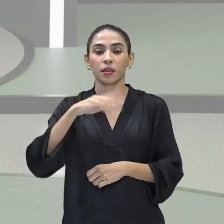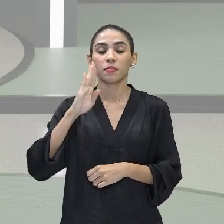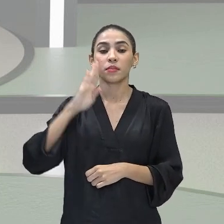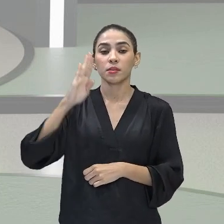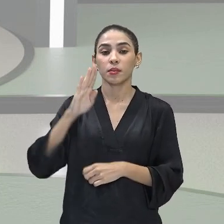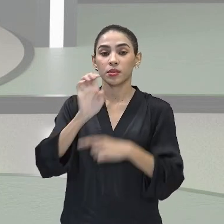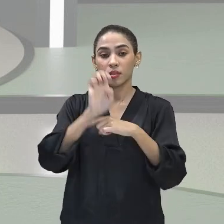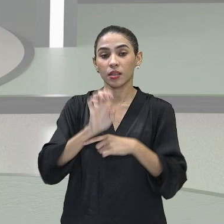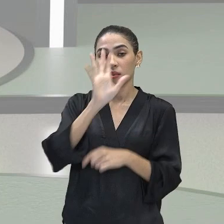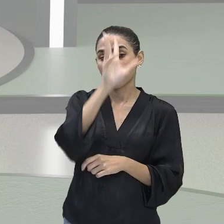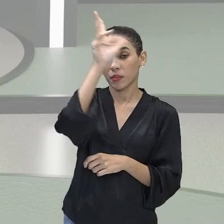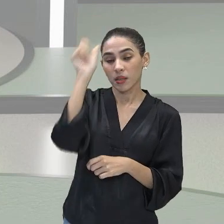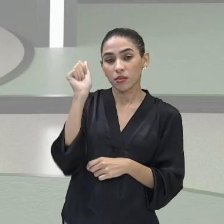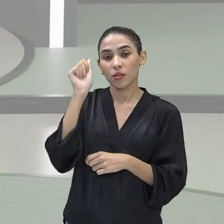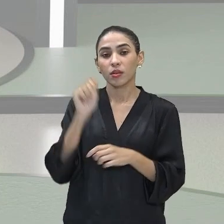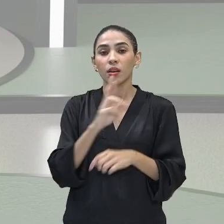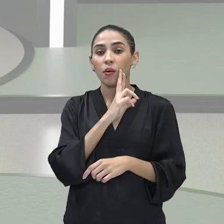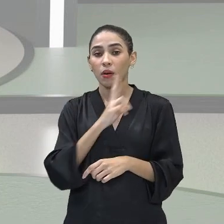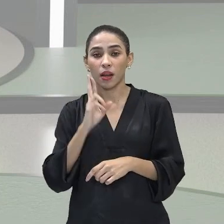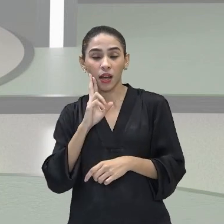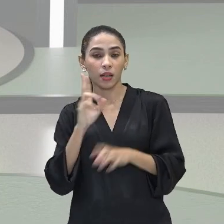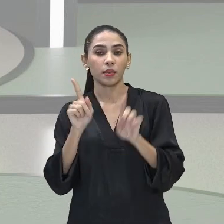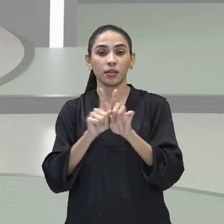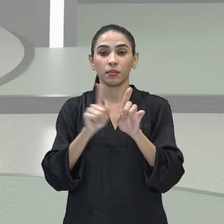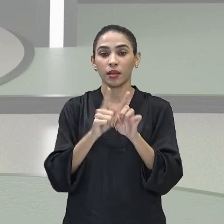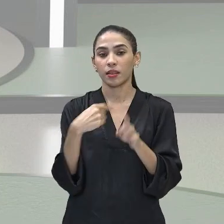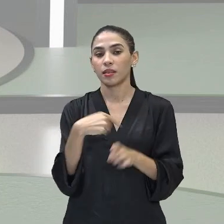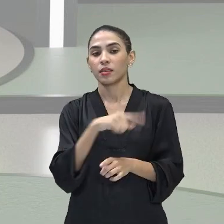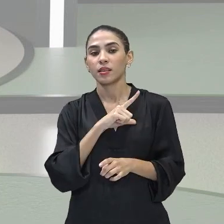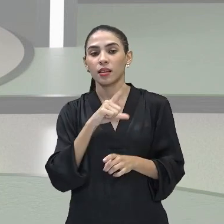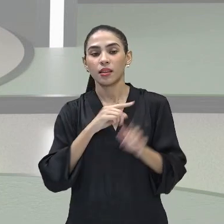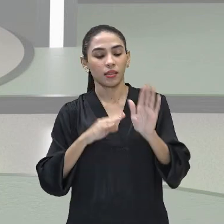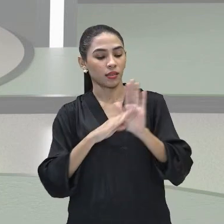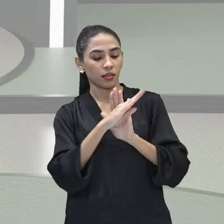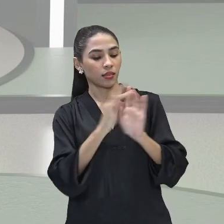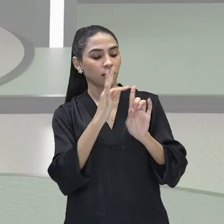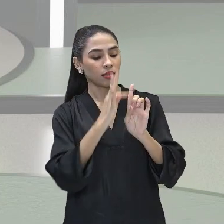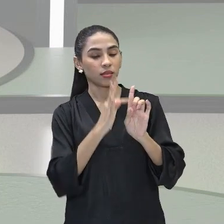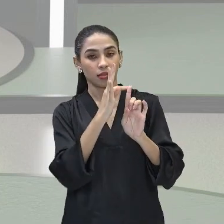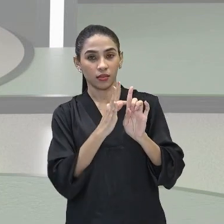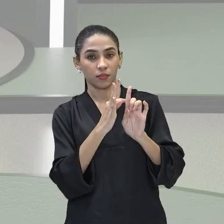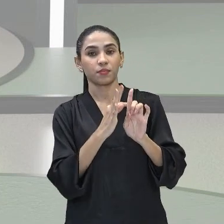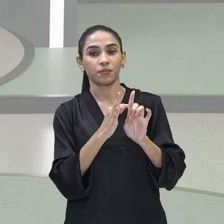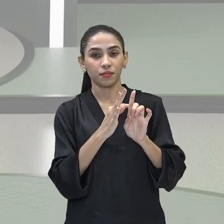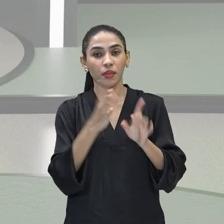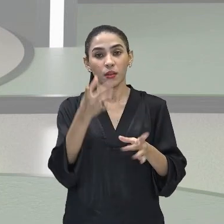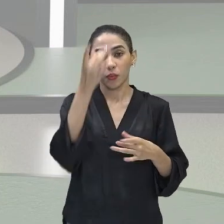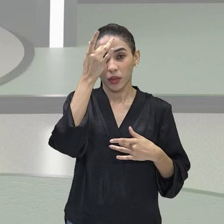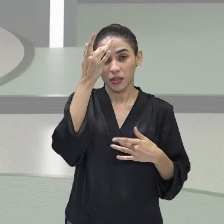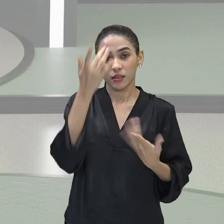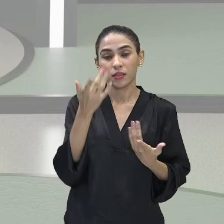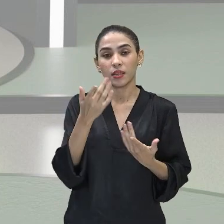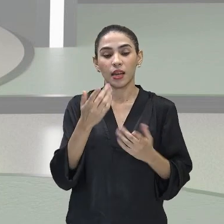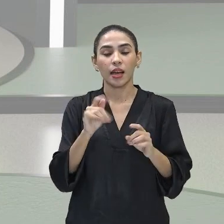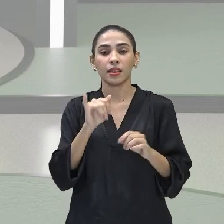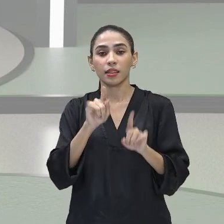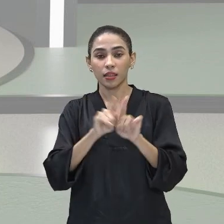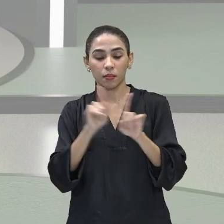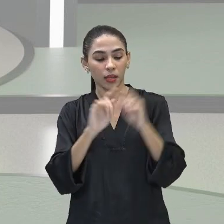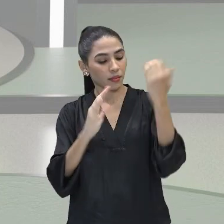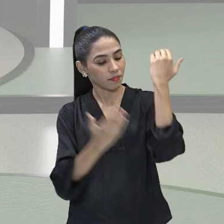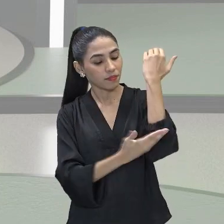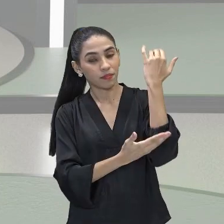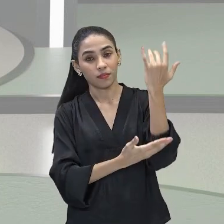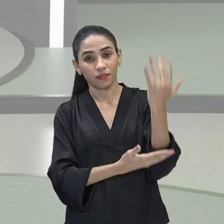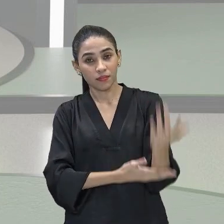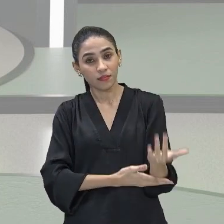do Amazonas, Roraima, né, é onde a gente tem os maiores índices dessa doença, né? O desmatamento,